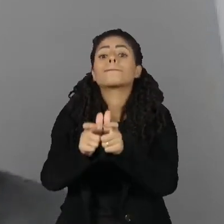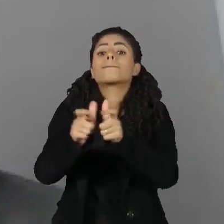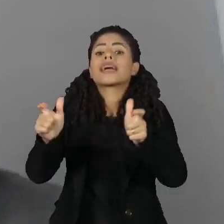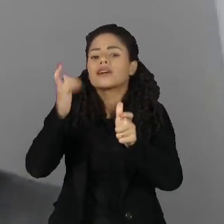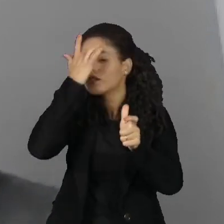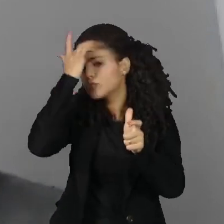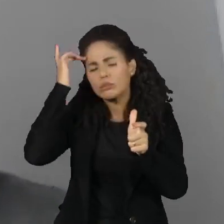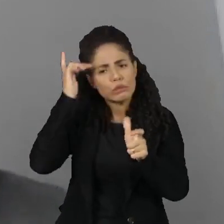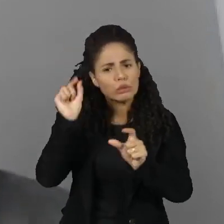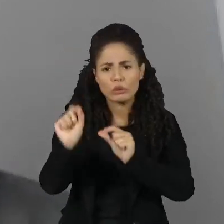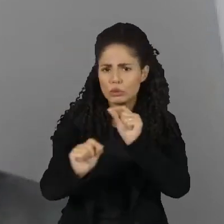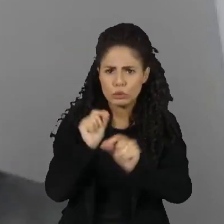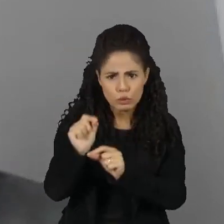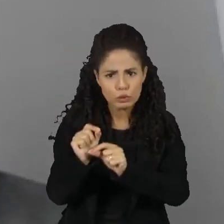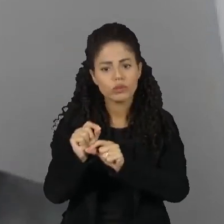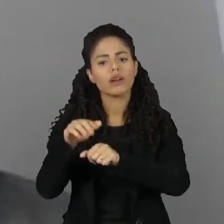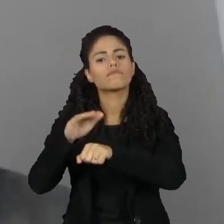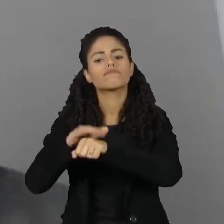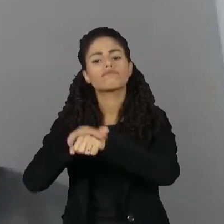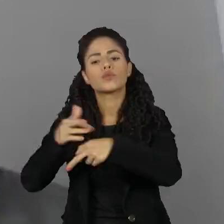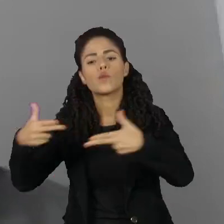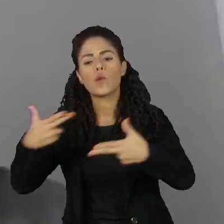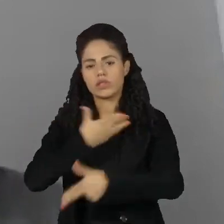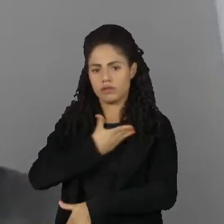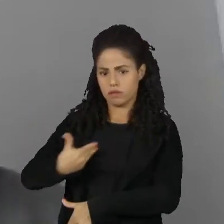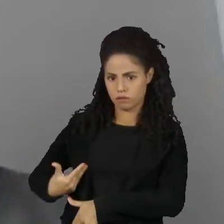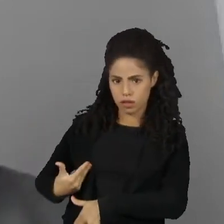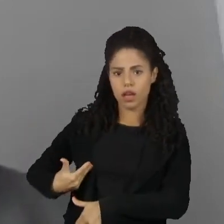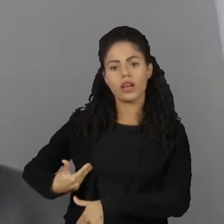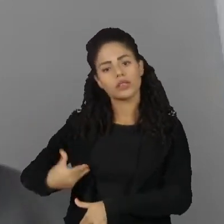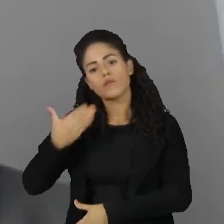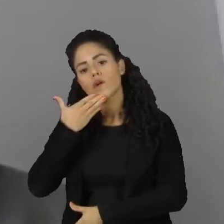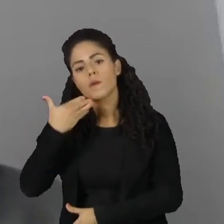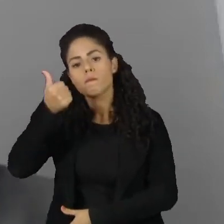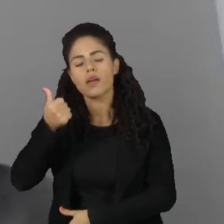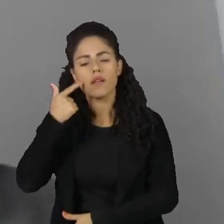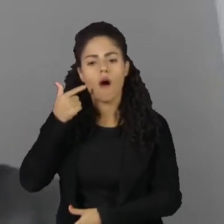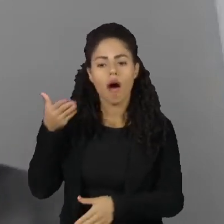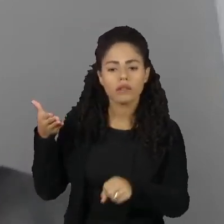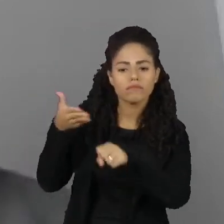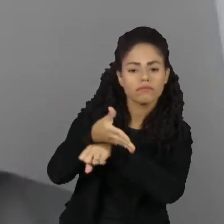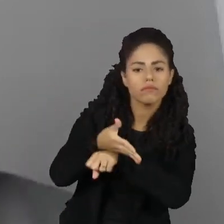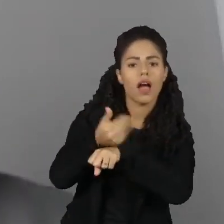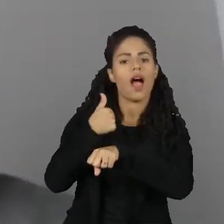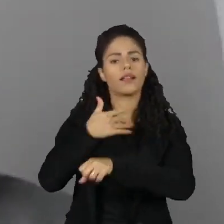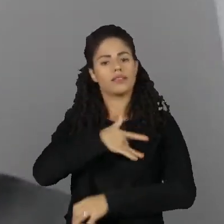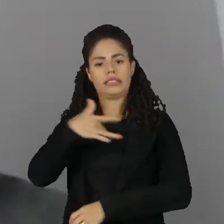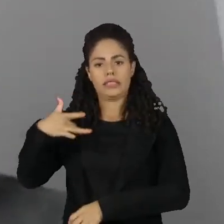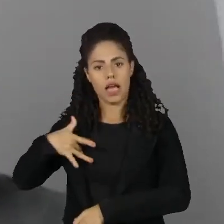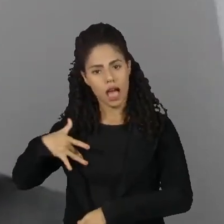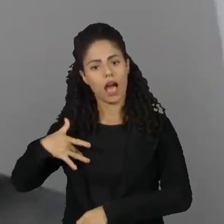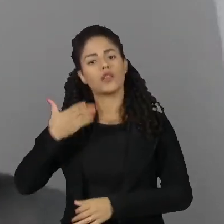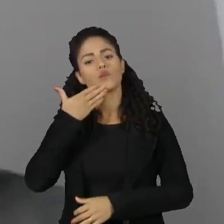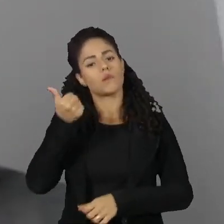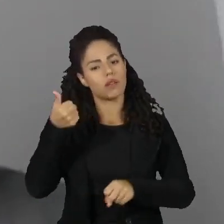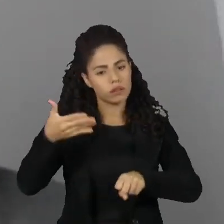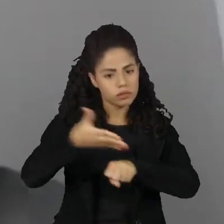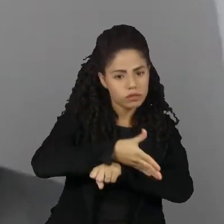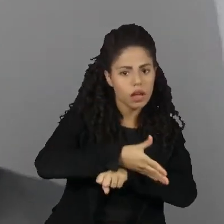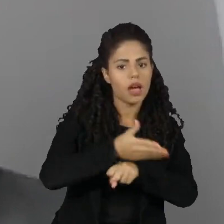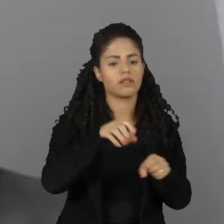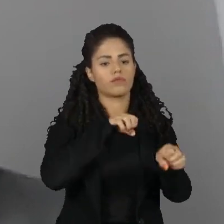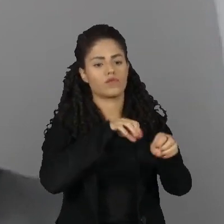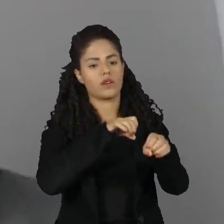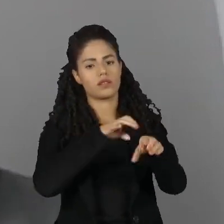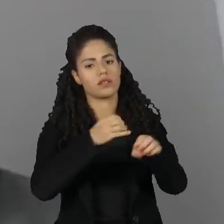pessoas tem acesso a algumas políticas públicas que melhoram o acesso à saúde, que melhoram o acesso à educação, que